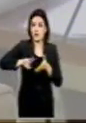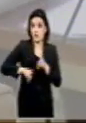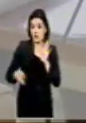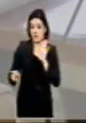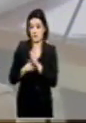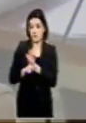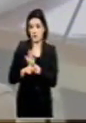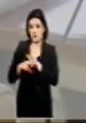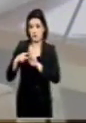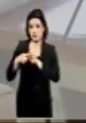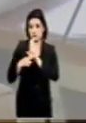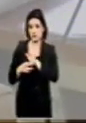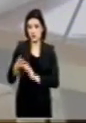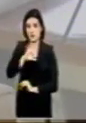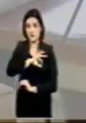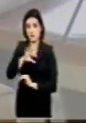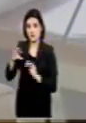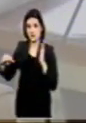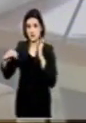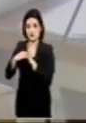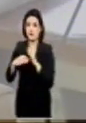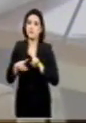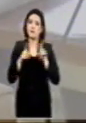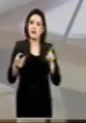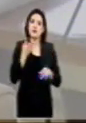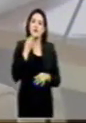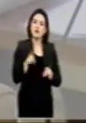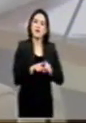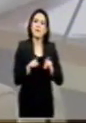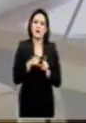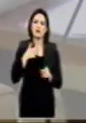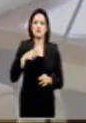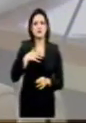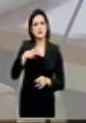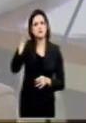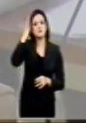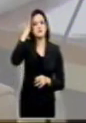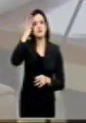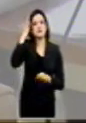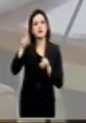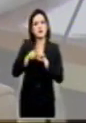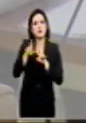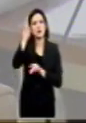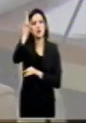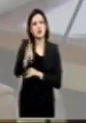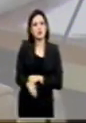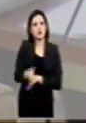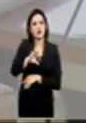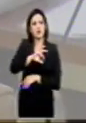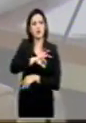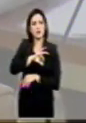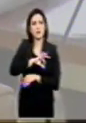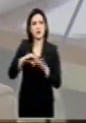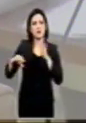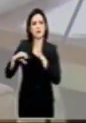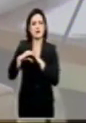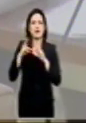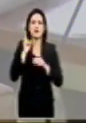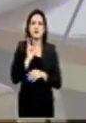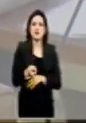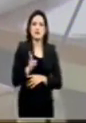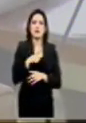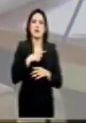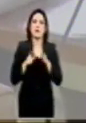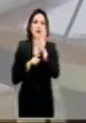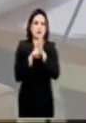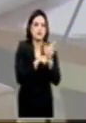Legislativa. Revelou que teria tido ciência de ordem do diretor da Polícia Legislativa, no sentido de que sempre fossem realizadas